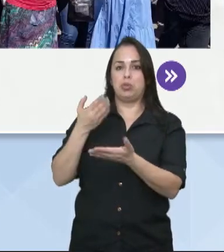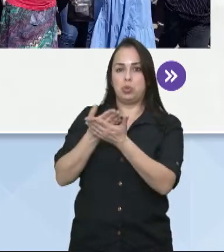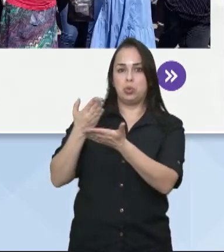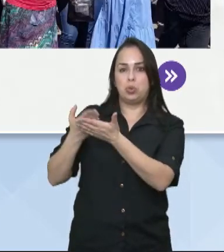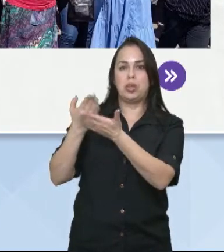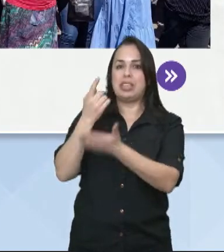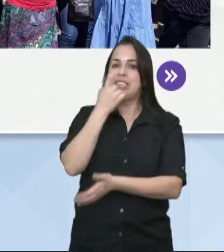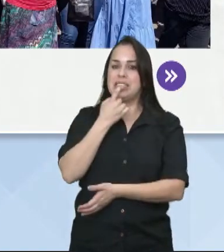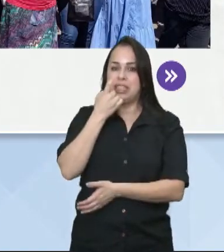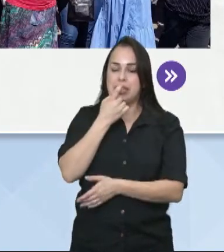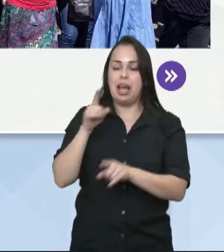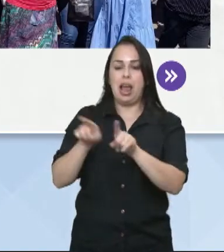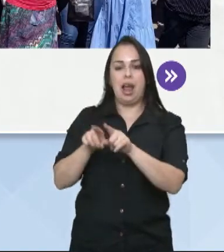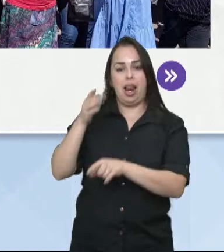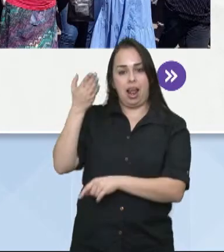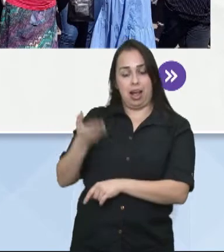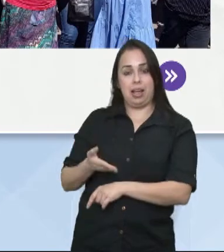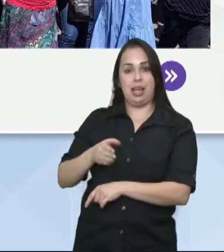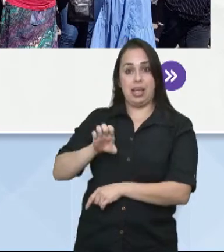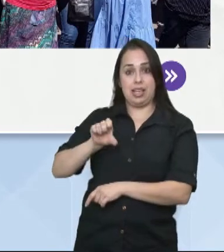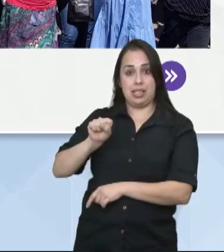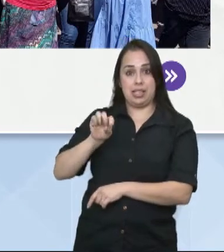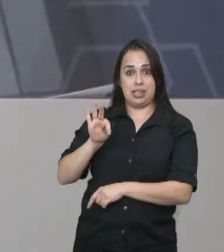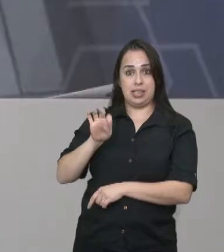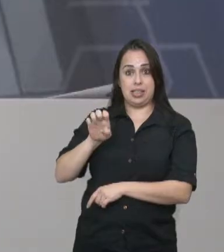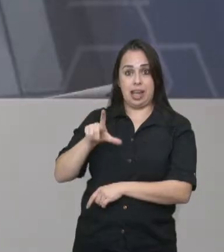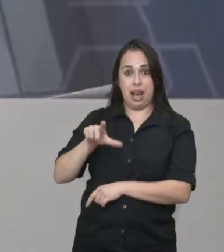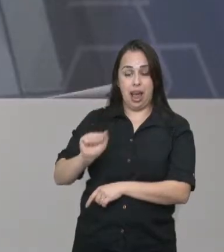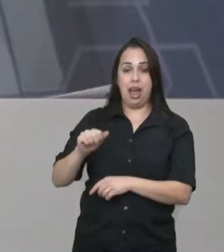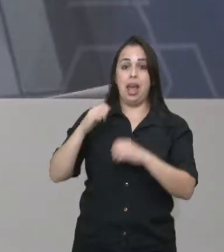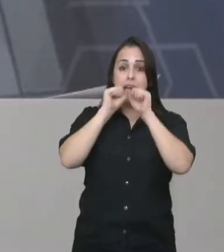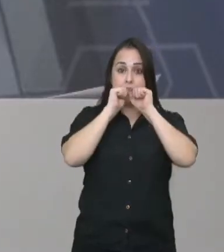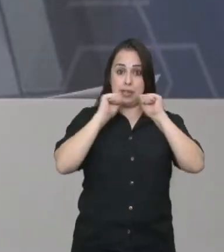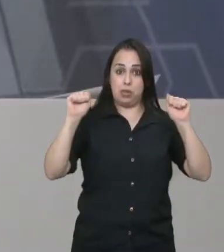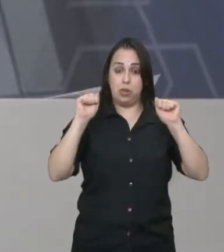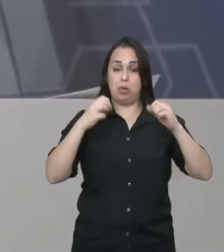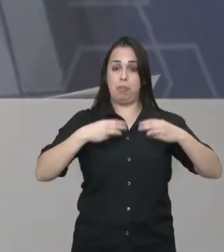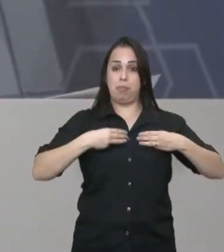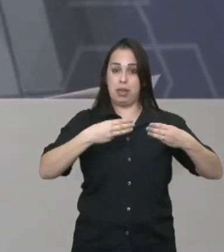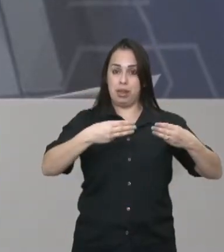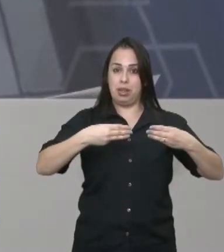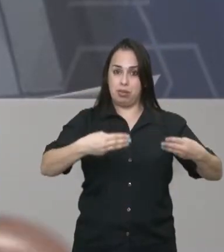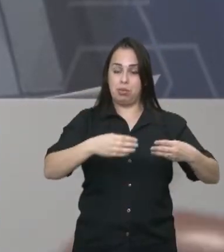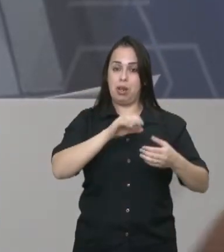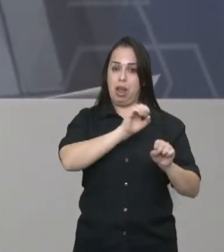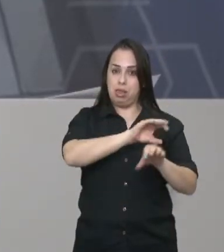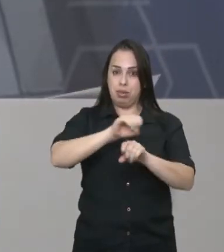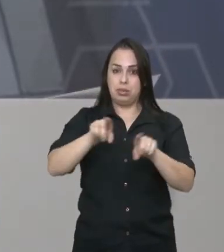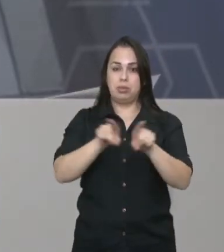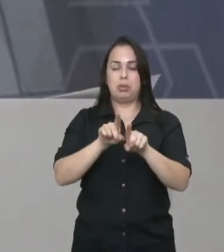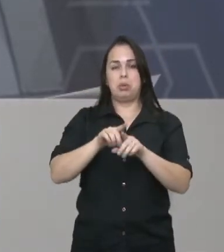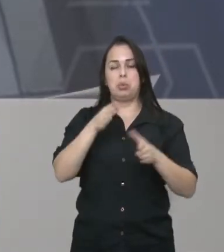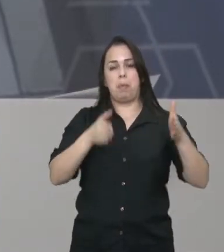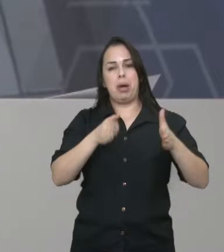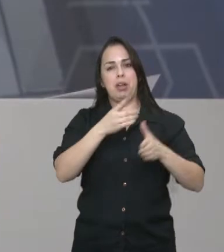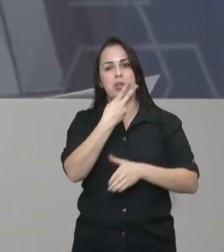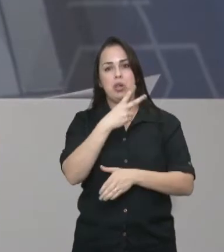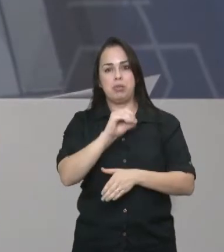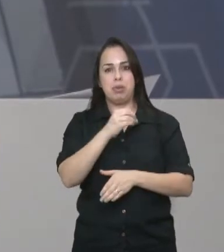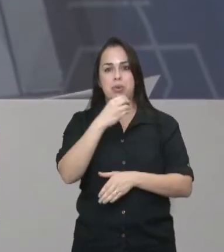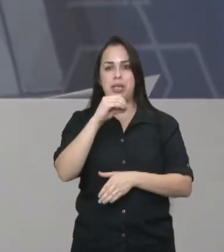Paulo. Ana Estela foi assessora do ministro da Educação, Cristóvão Buarque, entre 2003